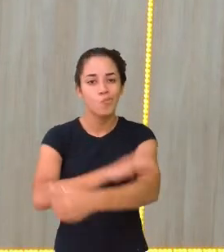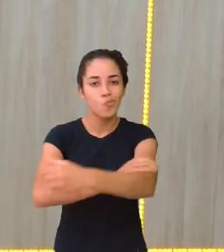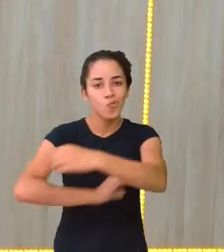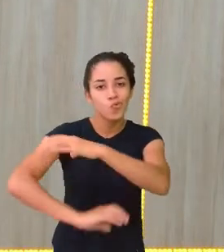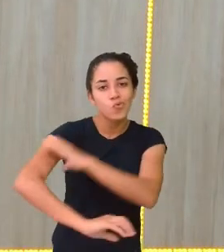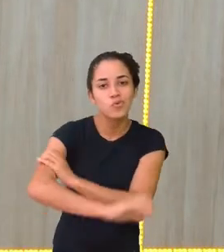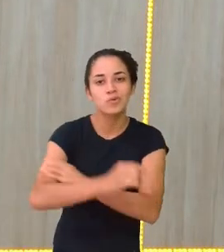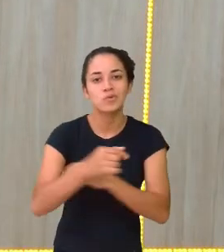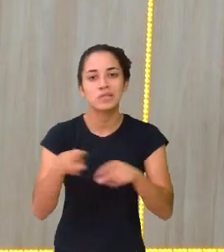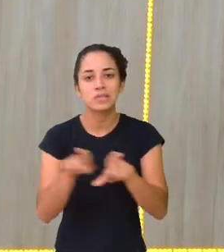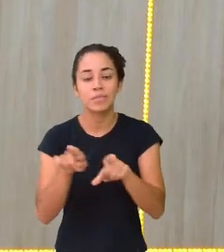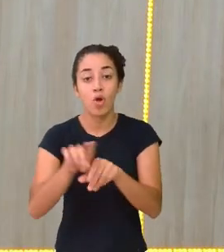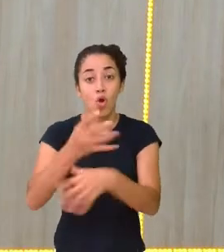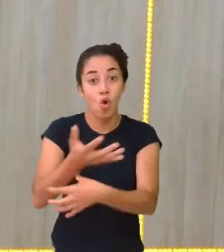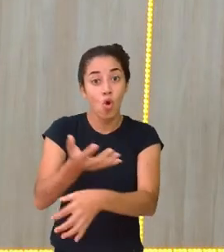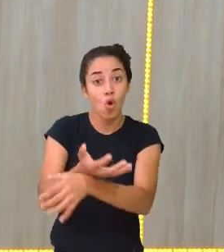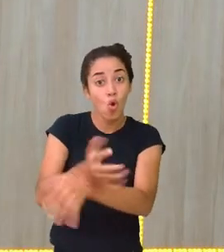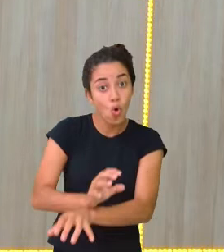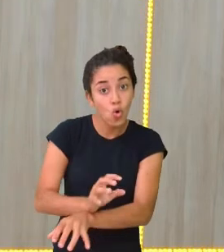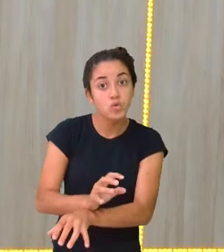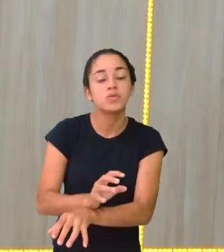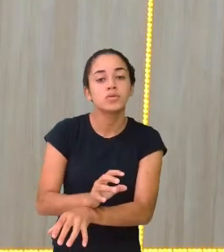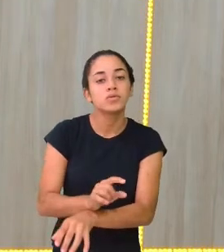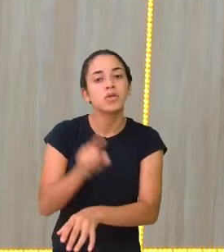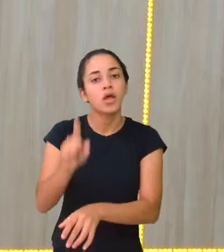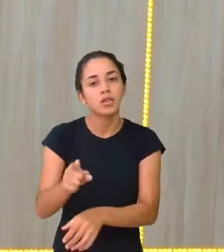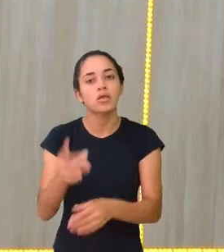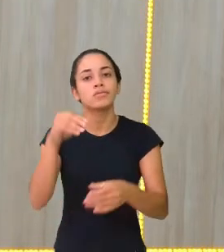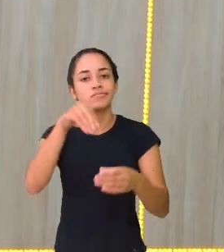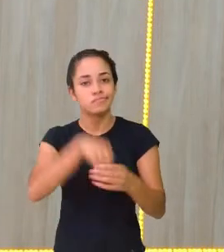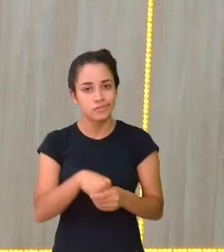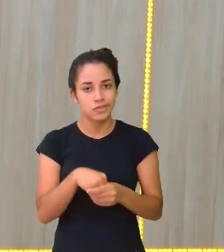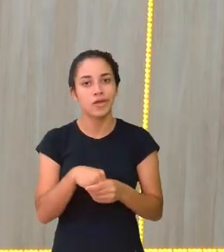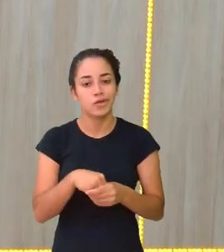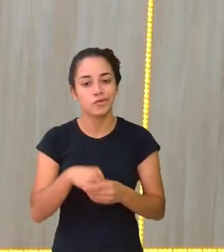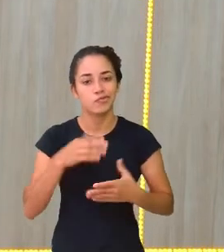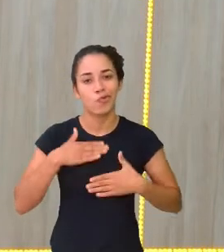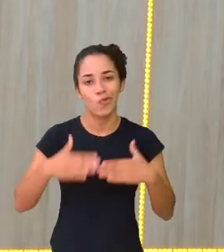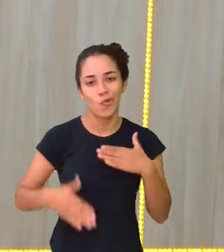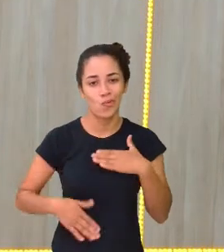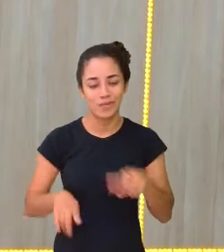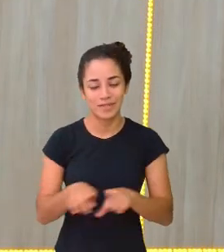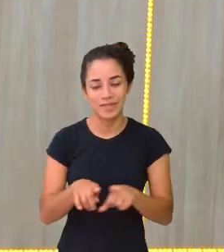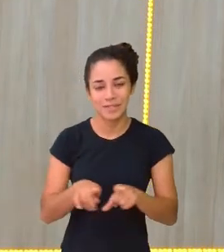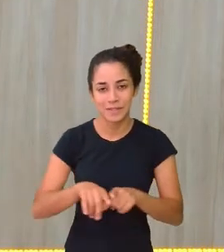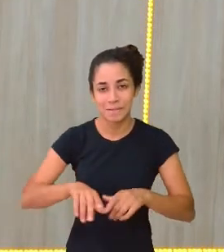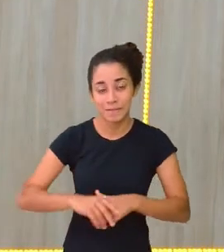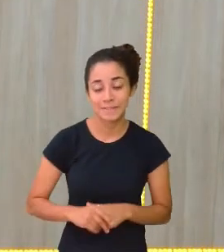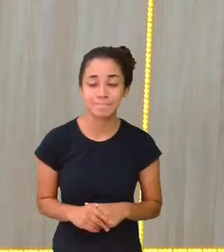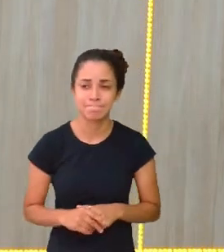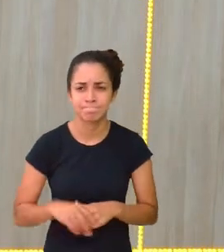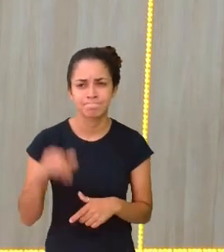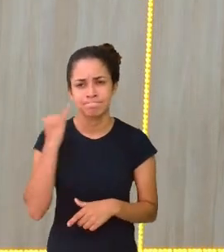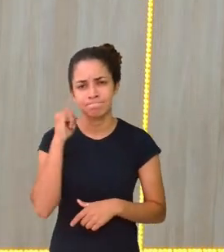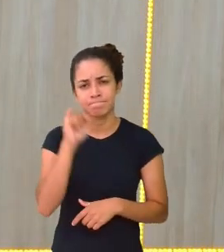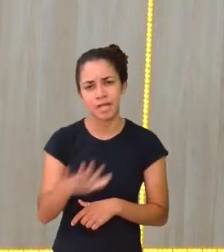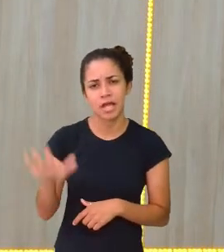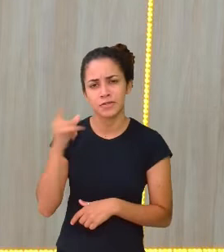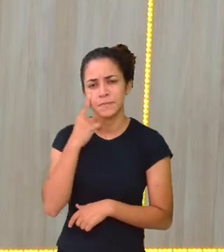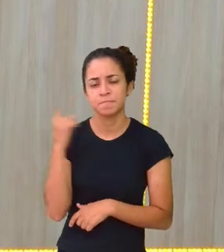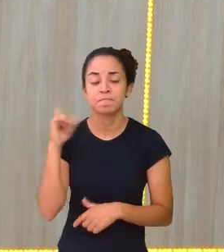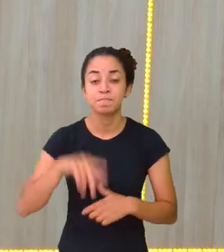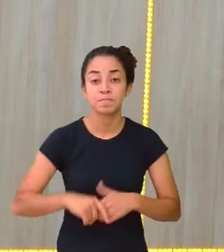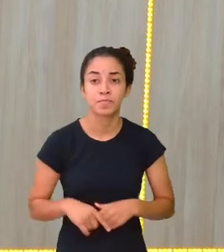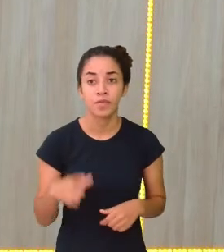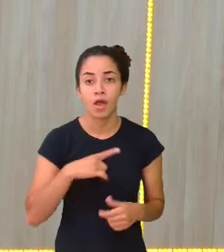para os nossos ossos. Então, ele aí está presente nessa parte do nosso corpo. E aí, na imagem, nós temos alguns tipos,